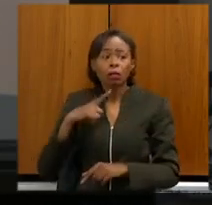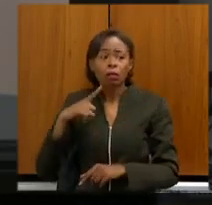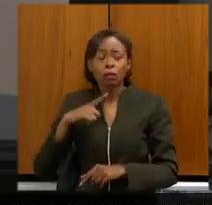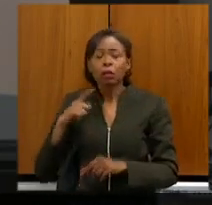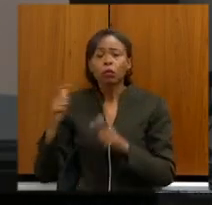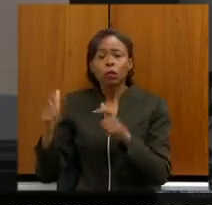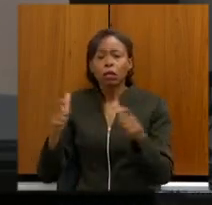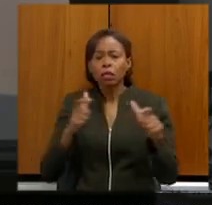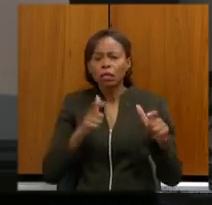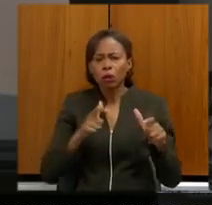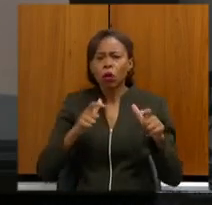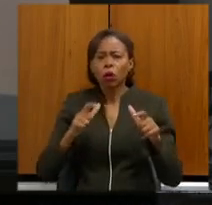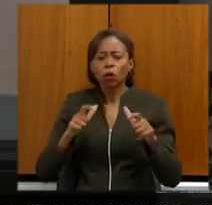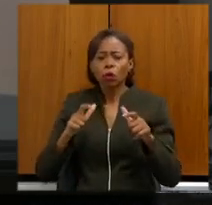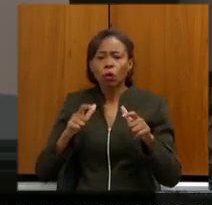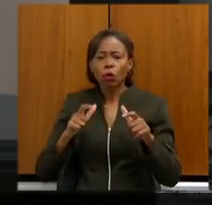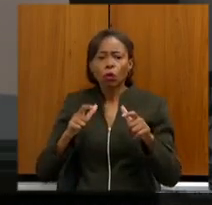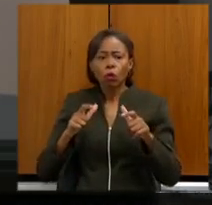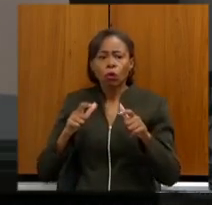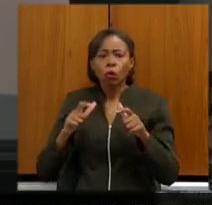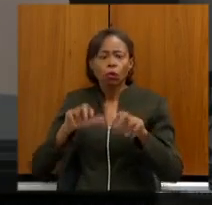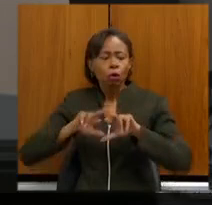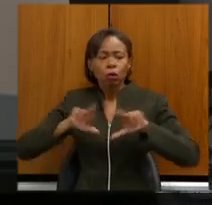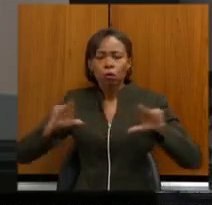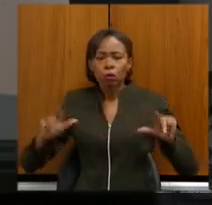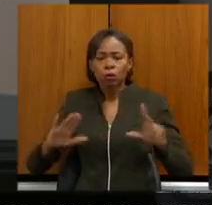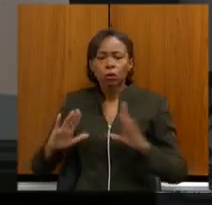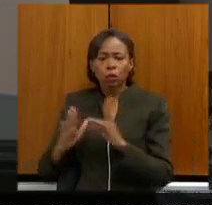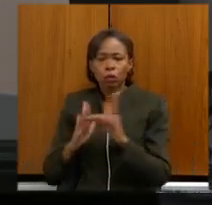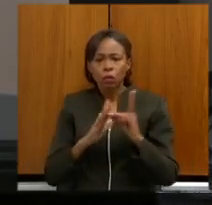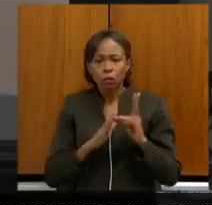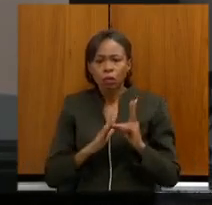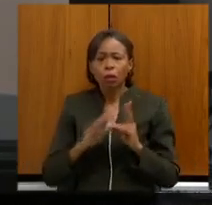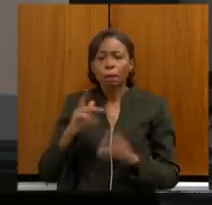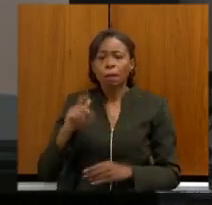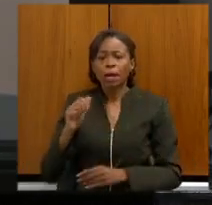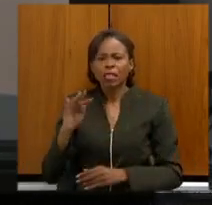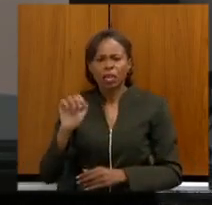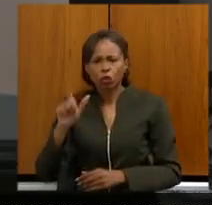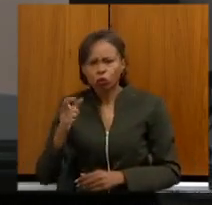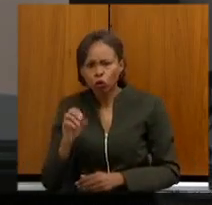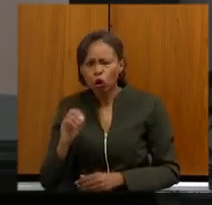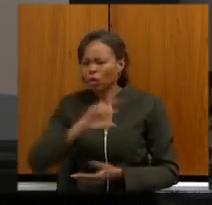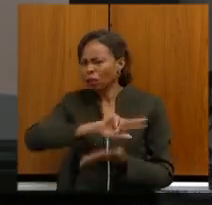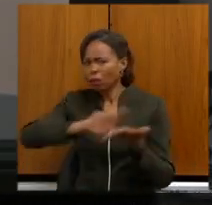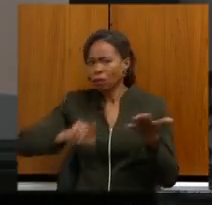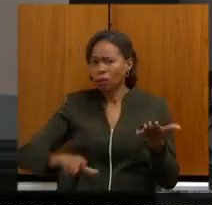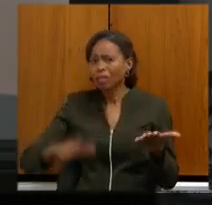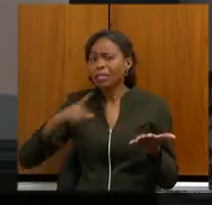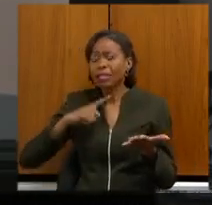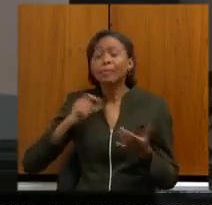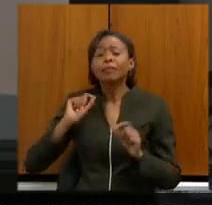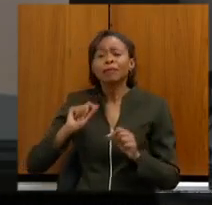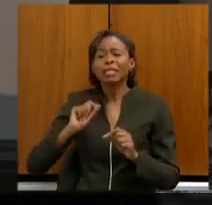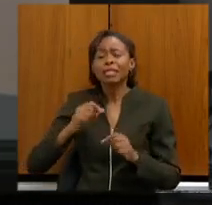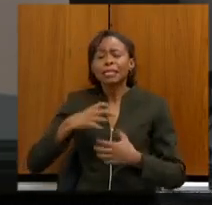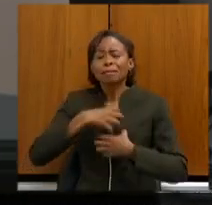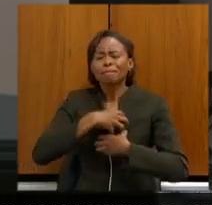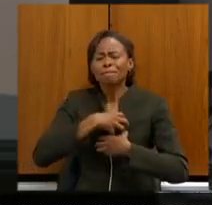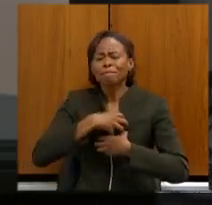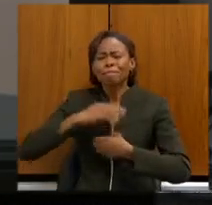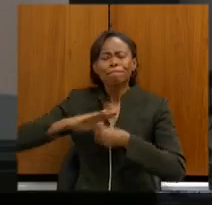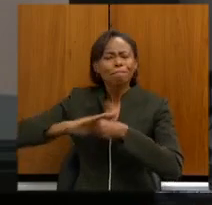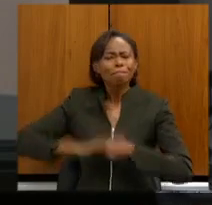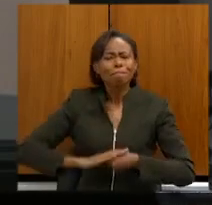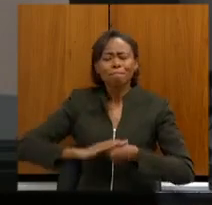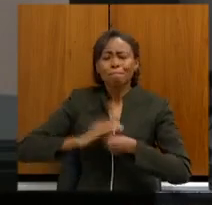kariri o território xukuru que tá aqui em retomada os território pataxó nós Vive sobre o iminente pressão que o